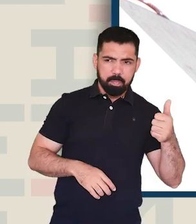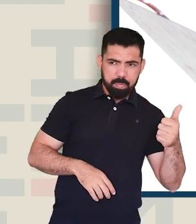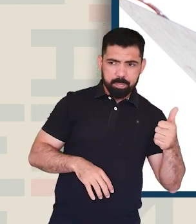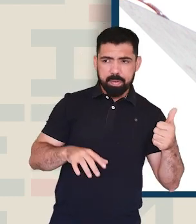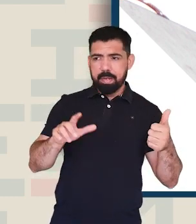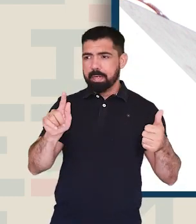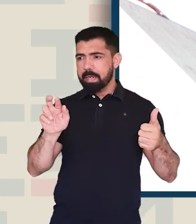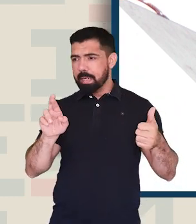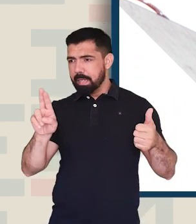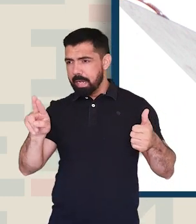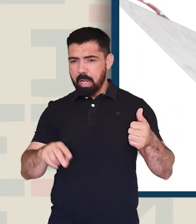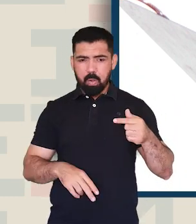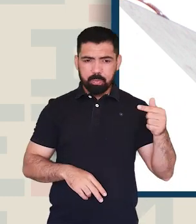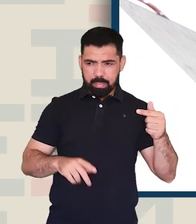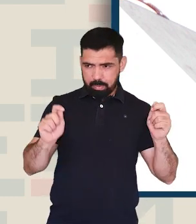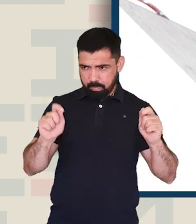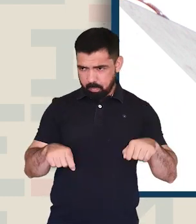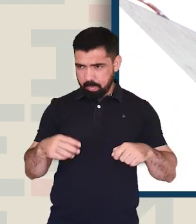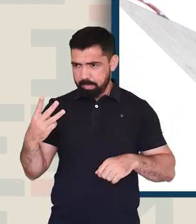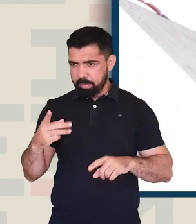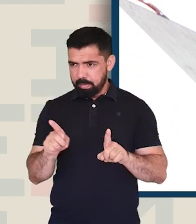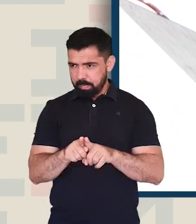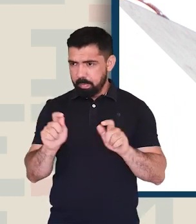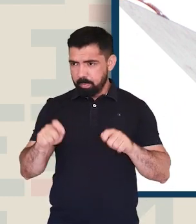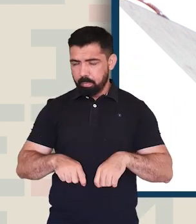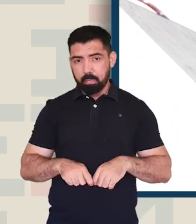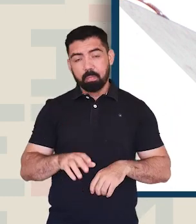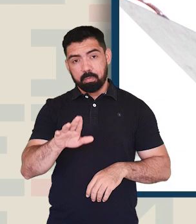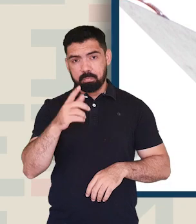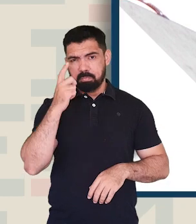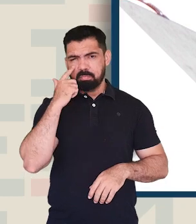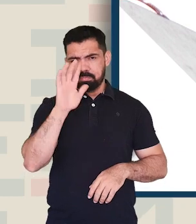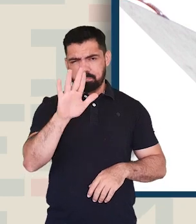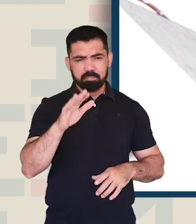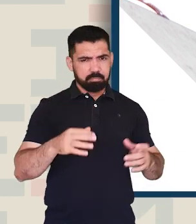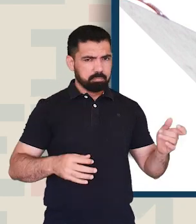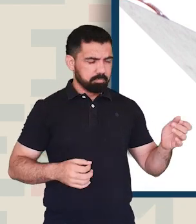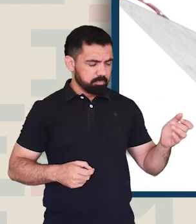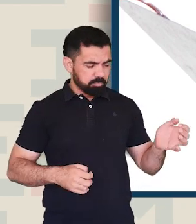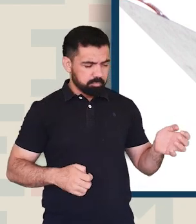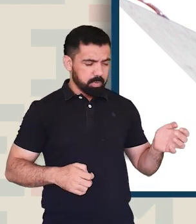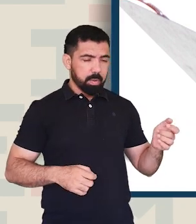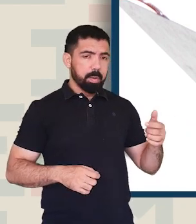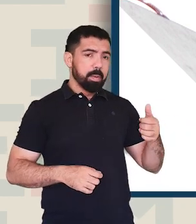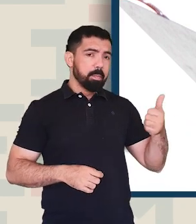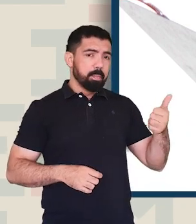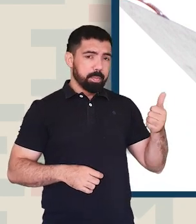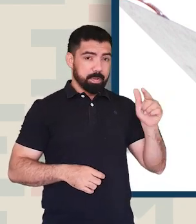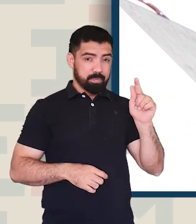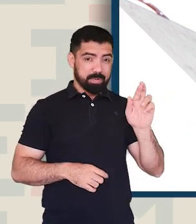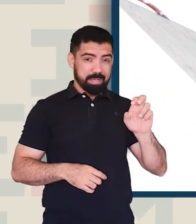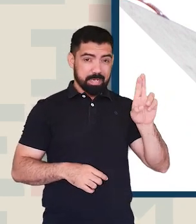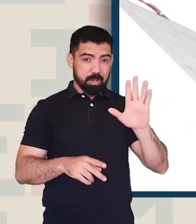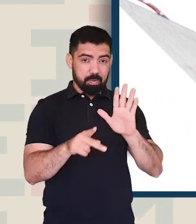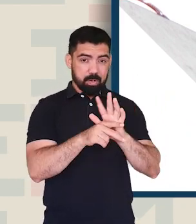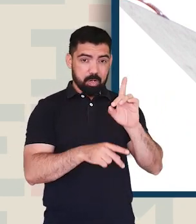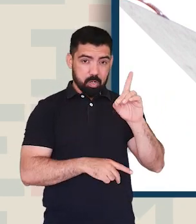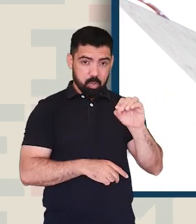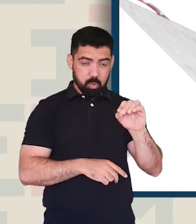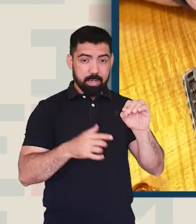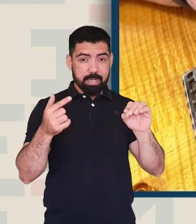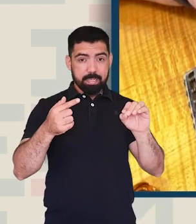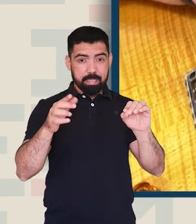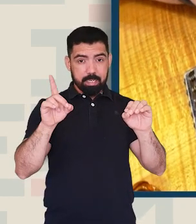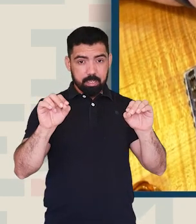primeiro grau com o sétimo, depois vou para o terceiro, né? Então, vamos ver como é que seria isso. Primeiro grau de Dó, por exemplo. Sétimo grau